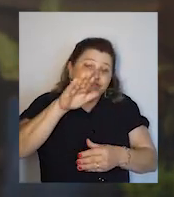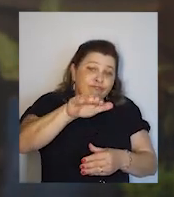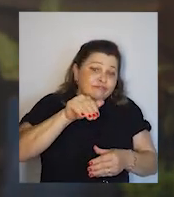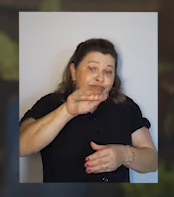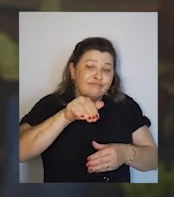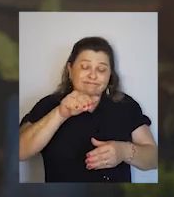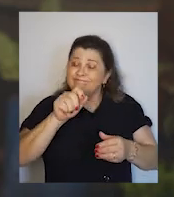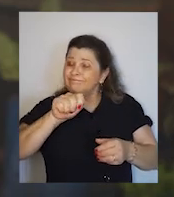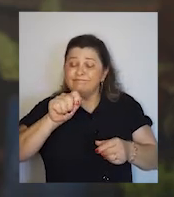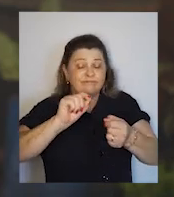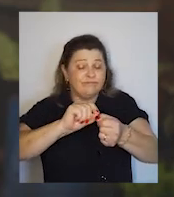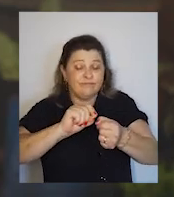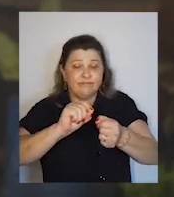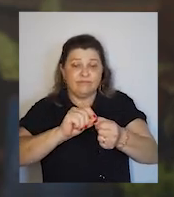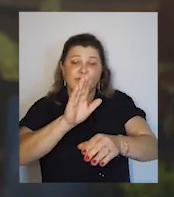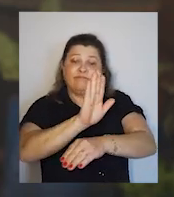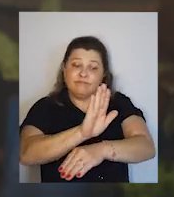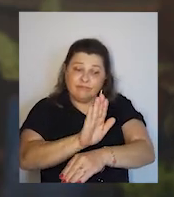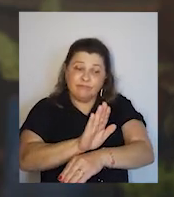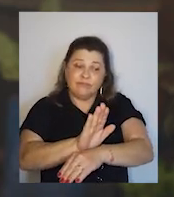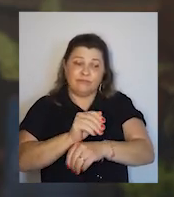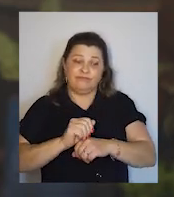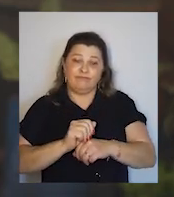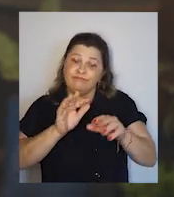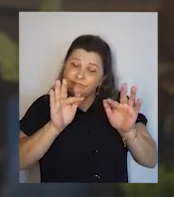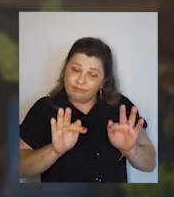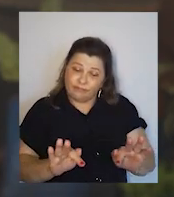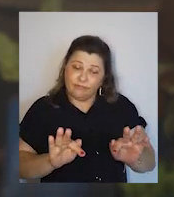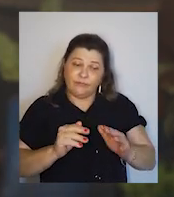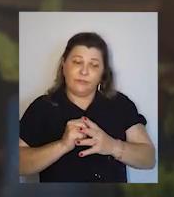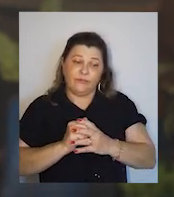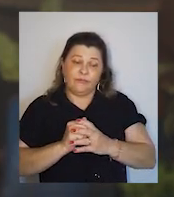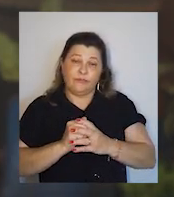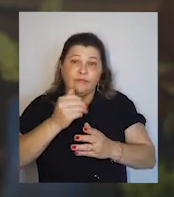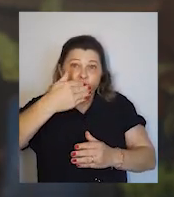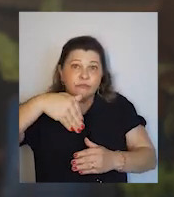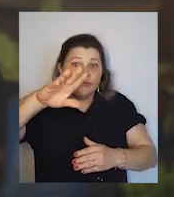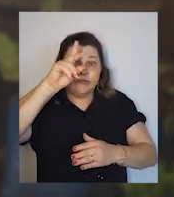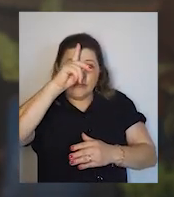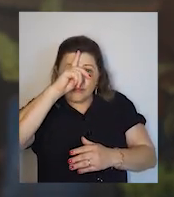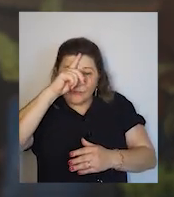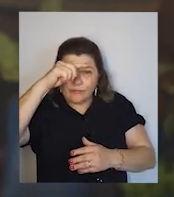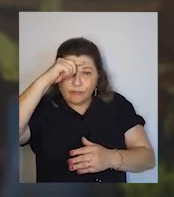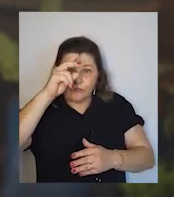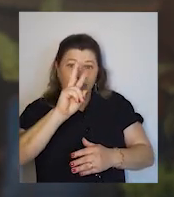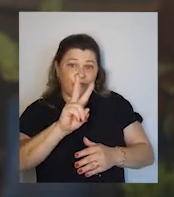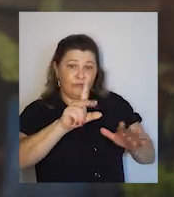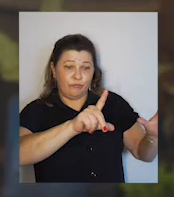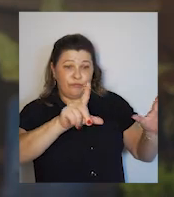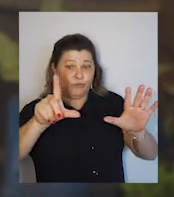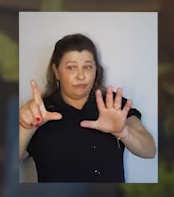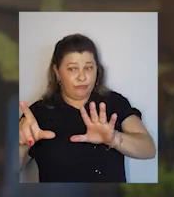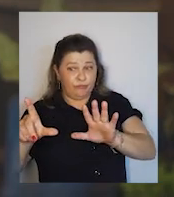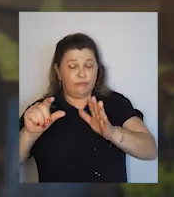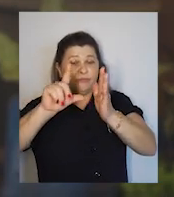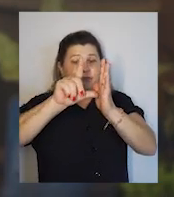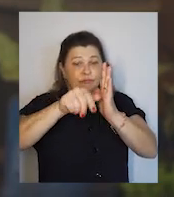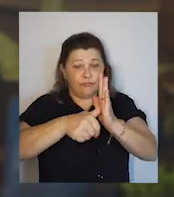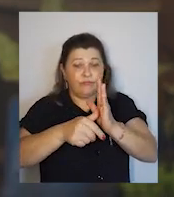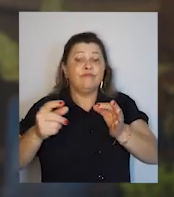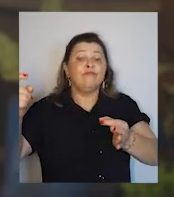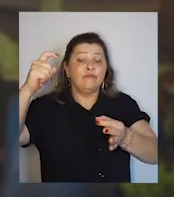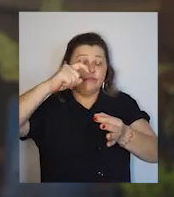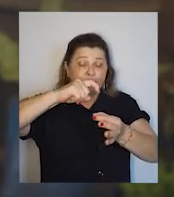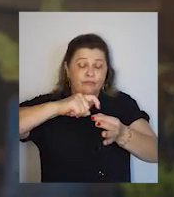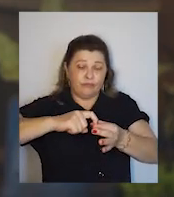chamada que não era para fazer, né? Eu desisti, né? Eles me internaram, né? 2 semanas, né? Depois, quando eu